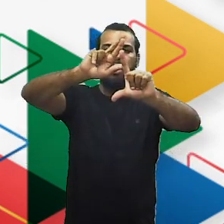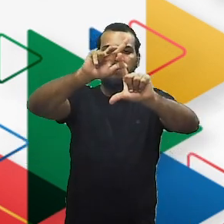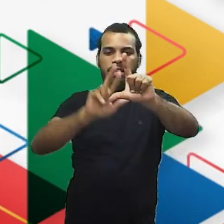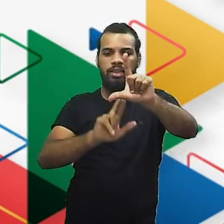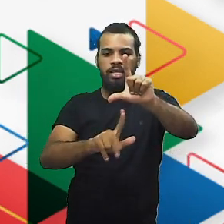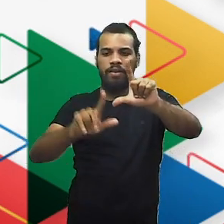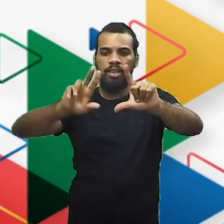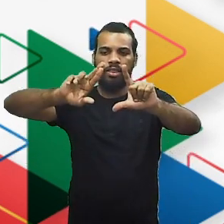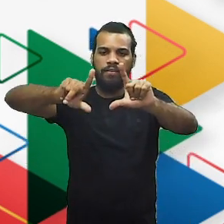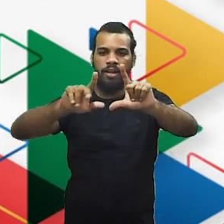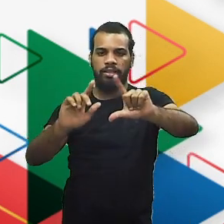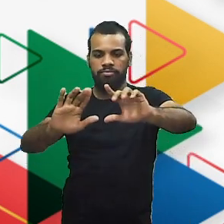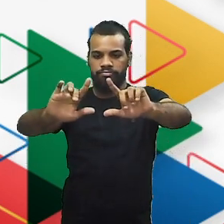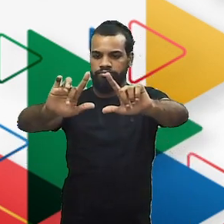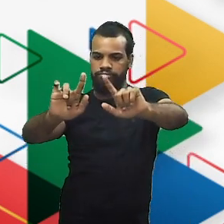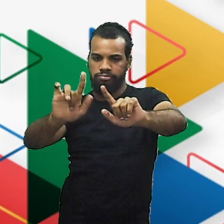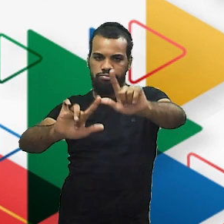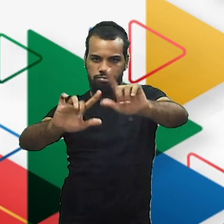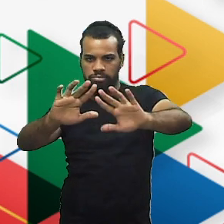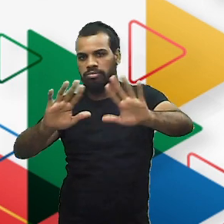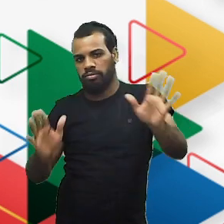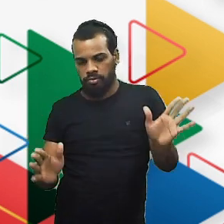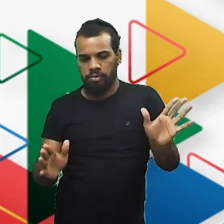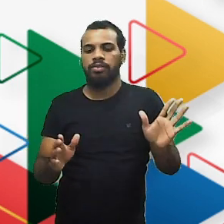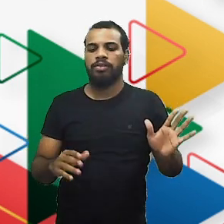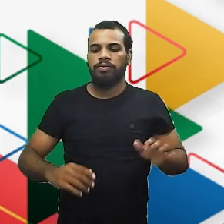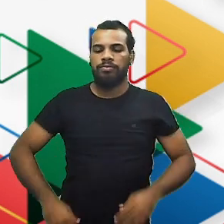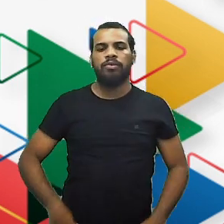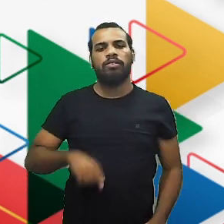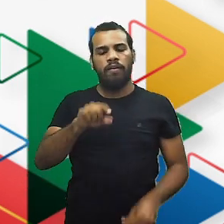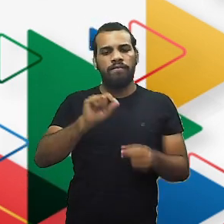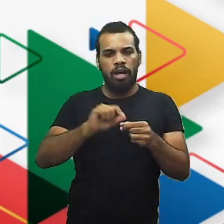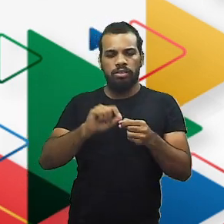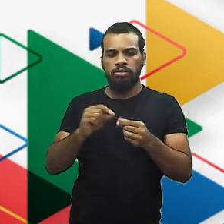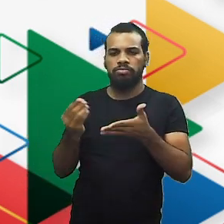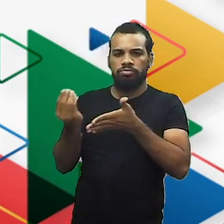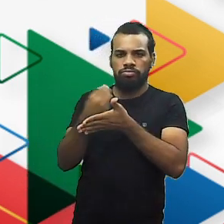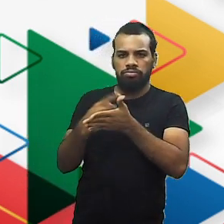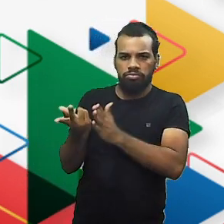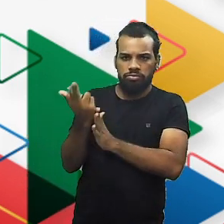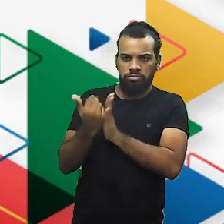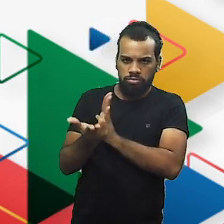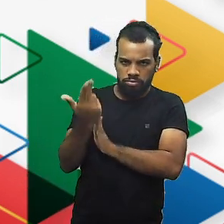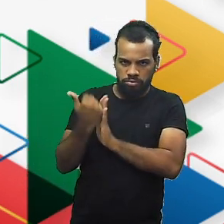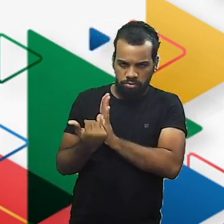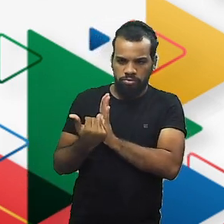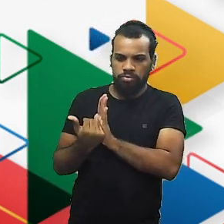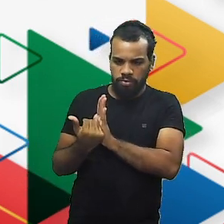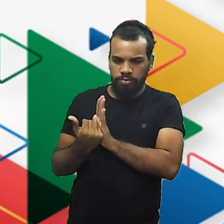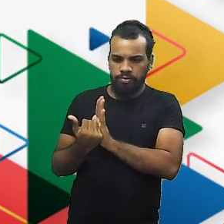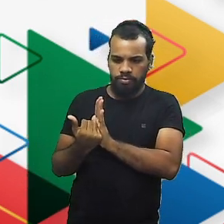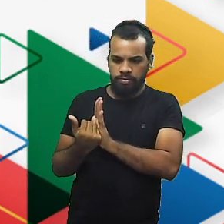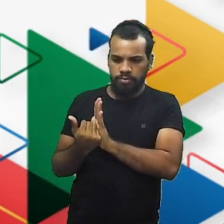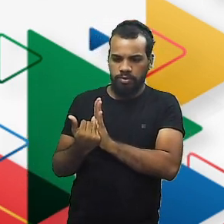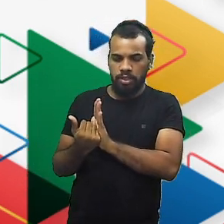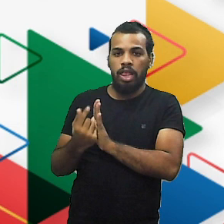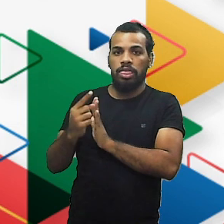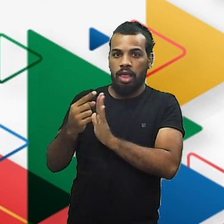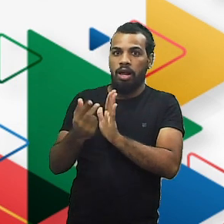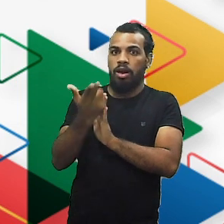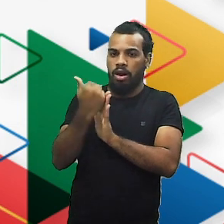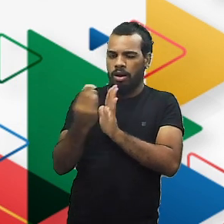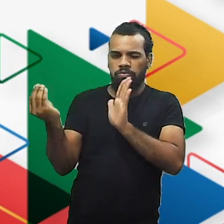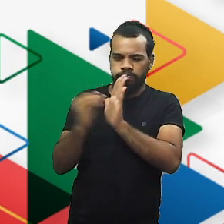pares ordenados, desenhe no plano cartesiano e faça o julgamento só pela figura. Em seguida, calcula-se